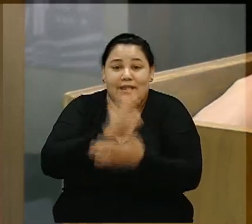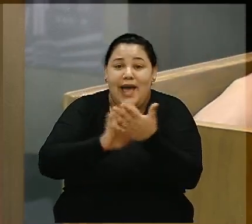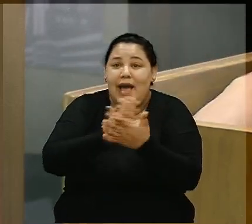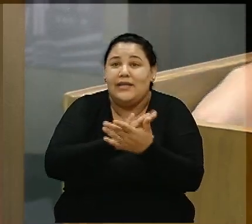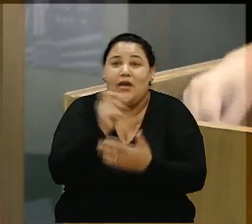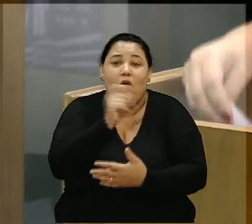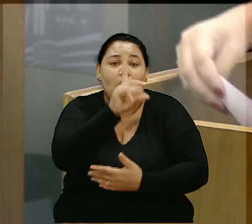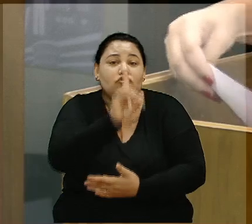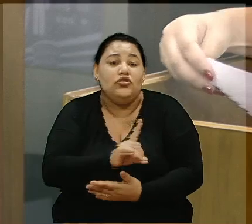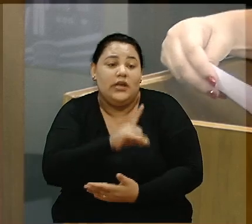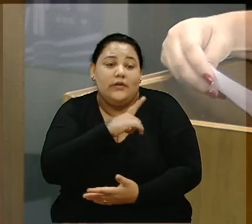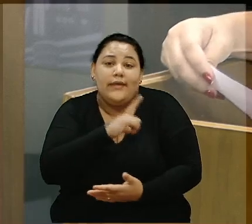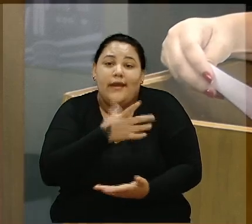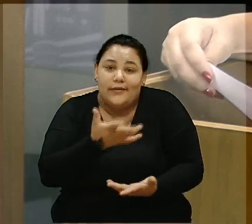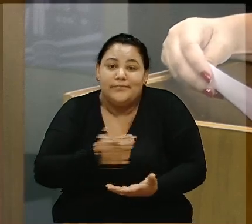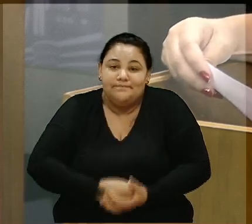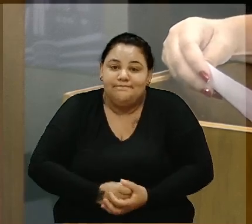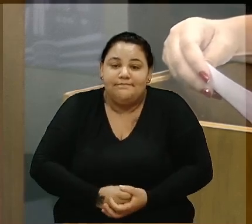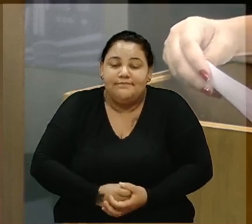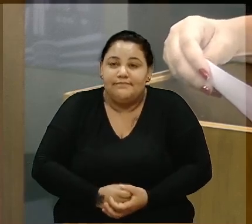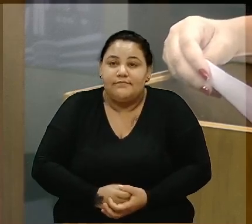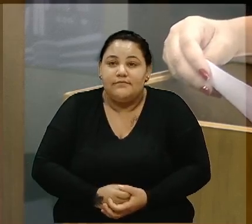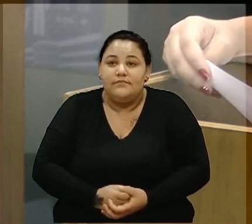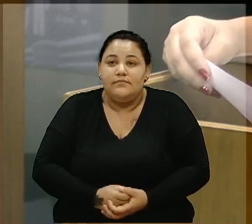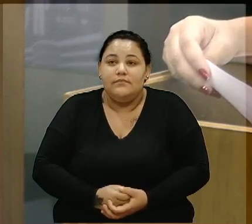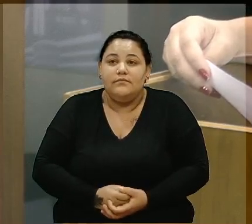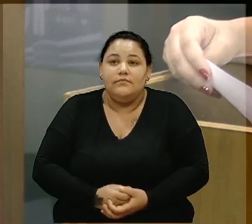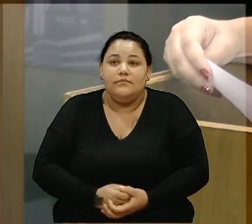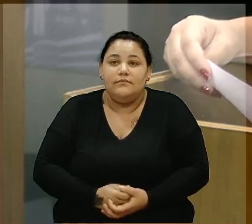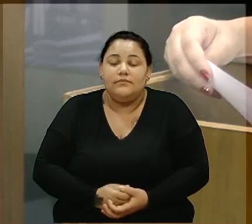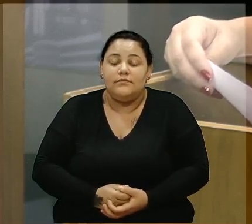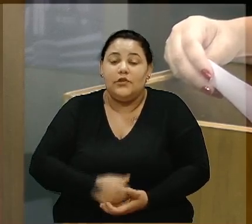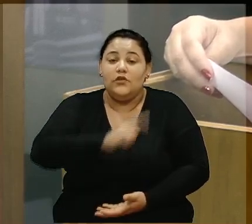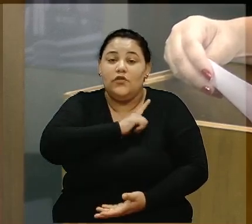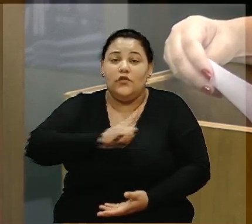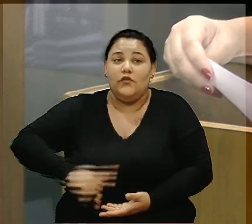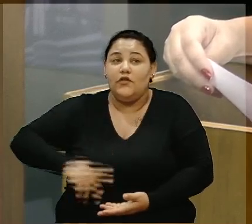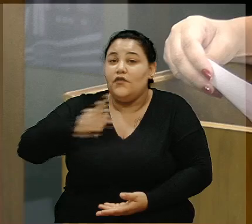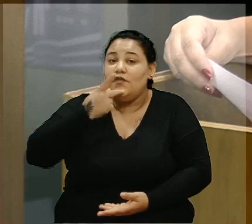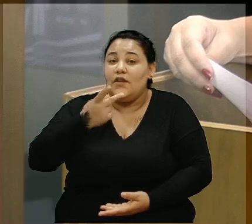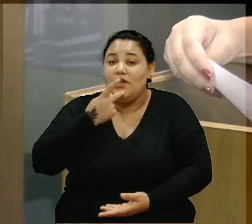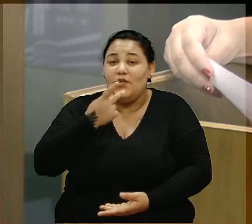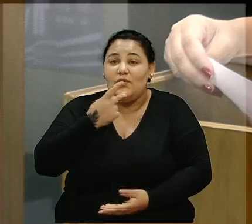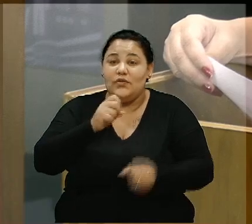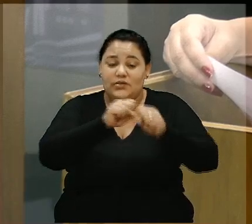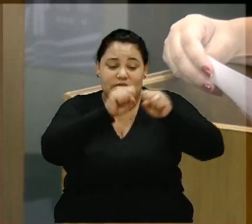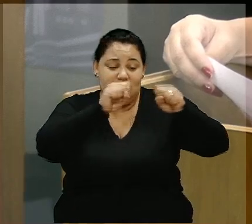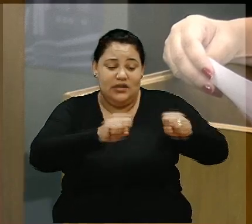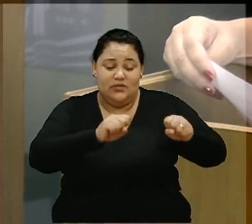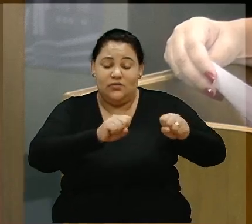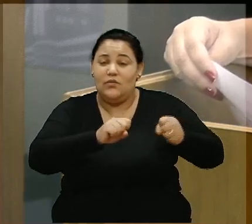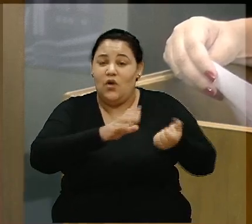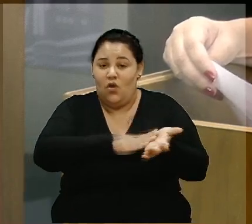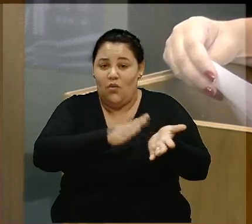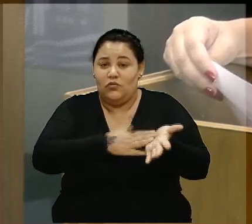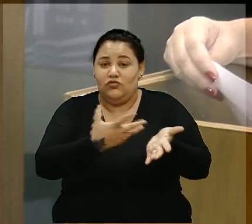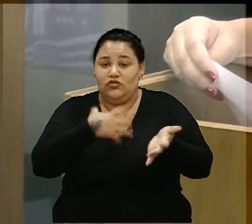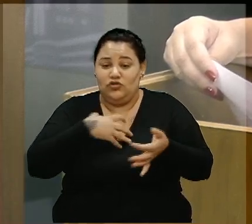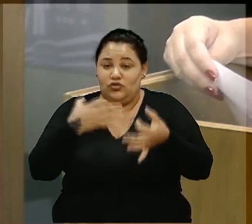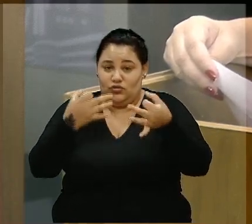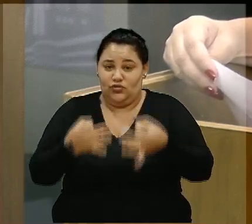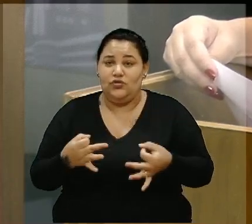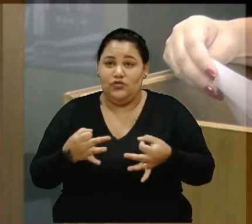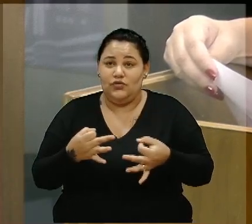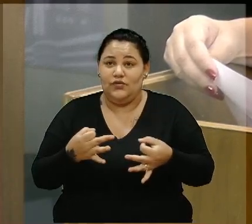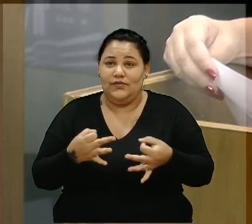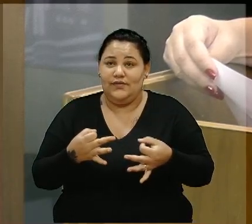direitos que tem, né? E o governo diz que o free flow cobra de uma forma justa, e quando pode ser